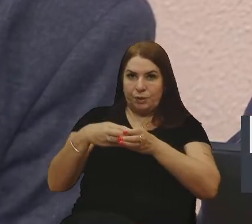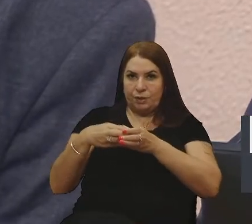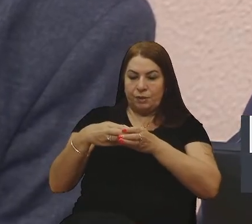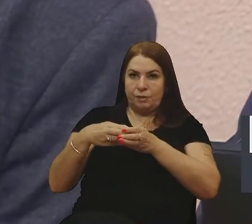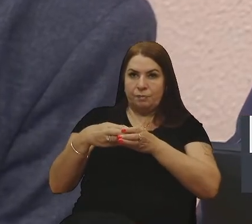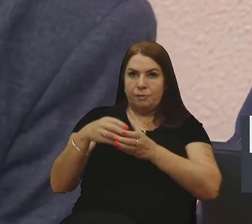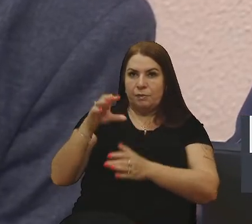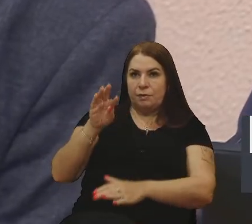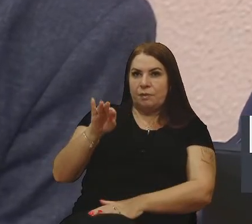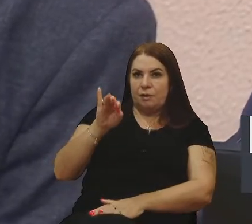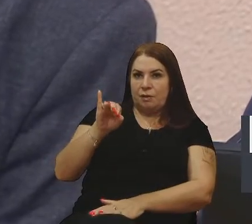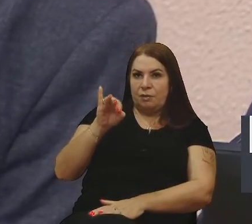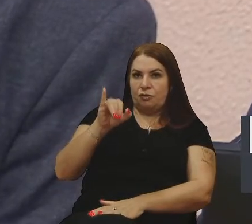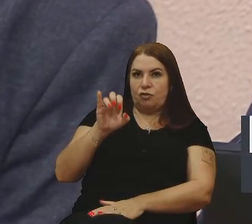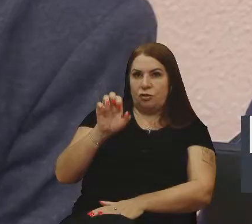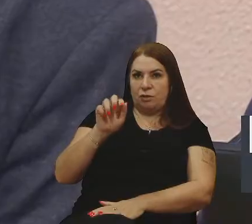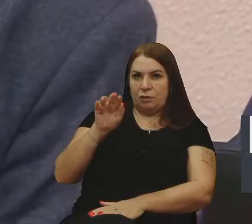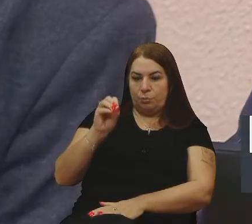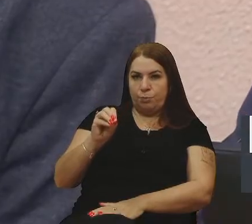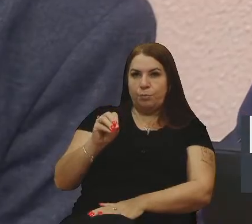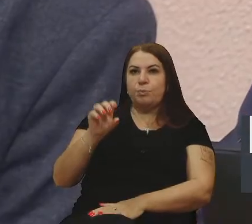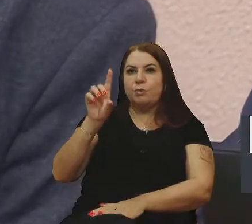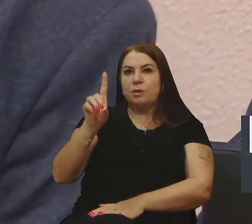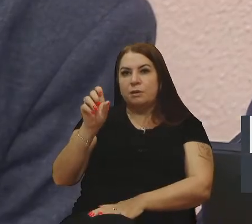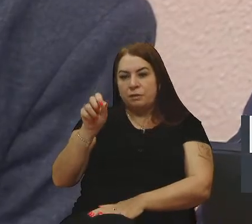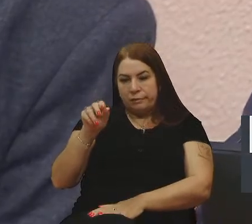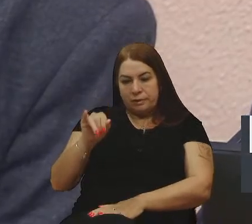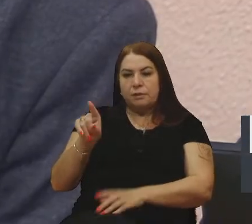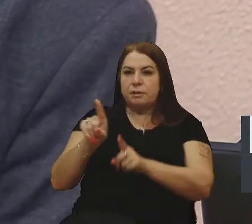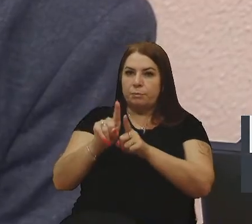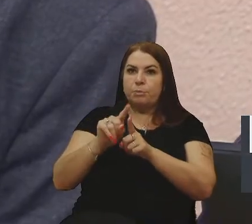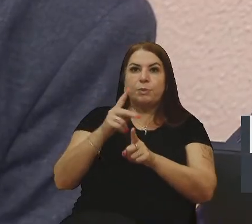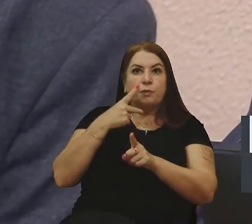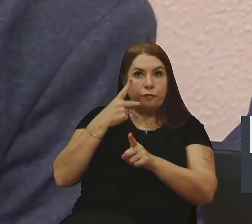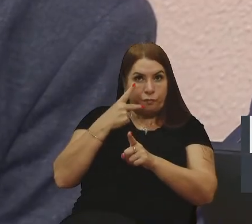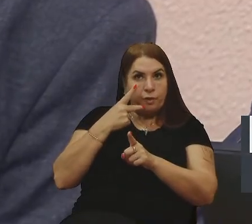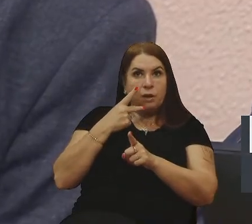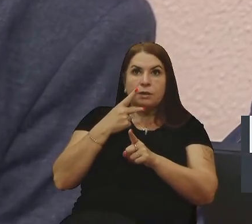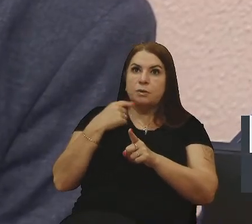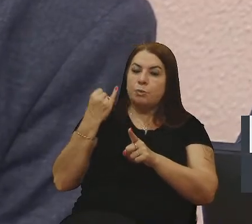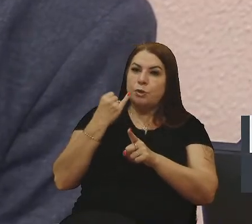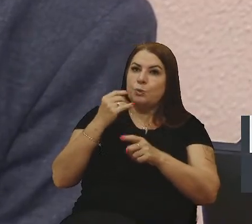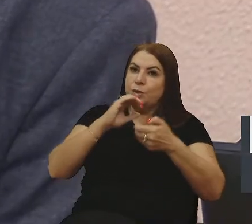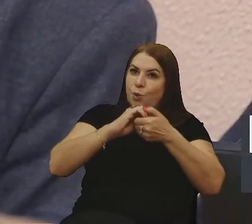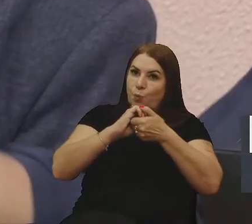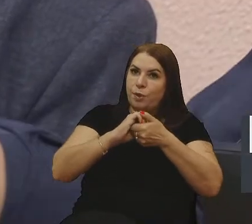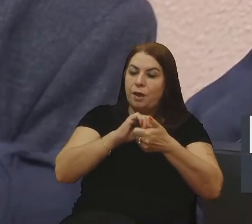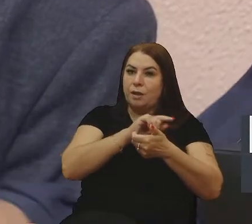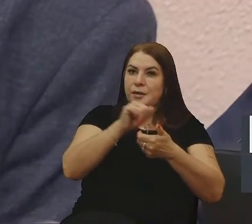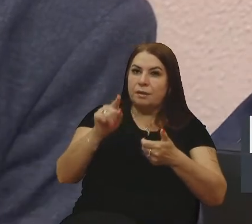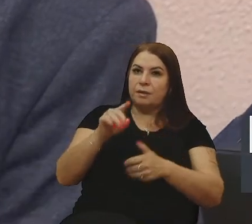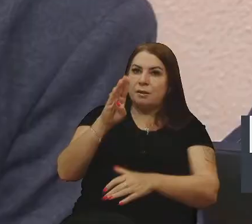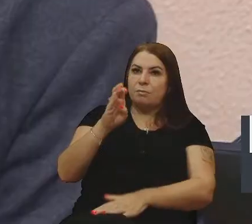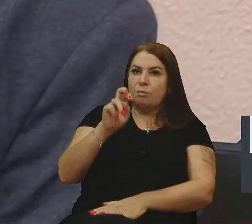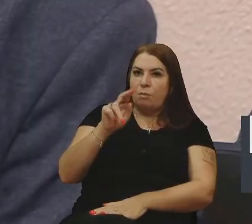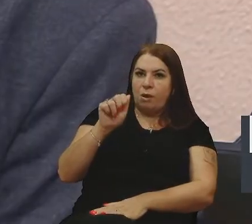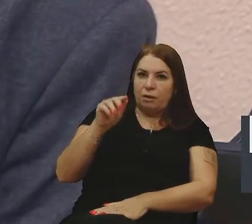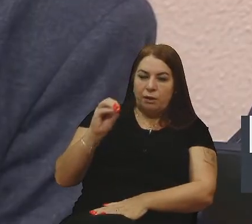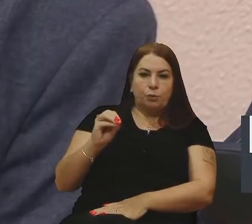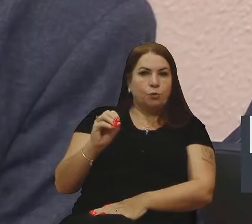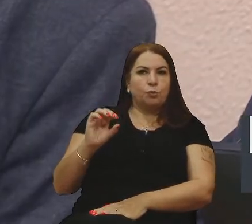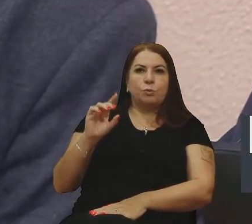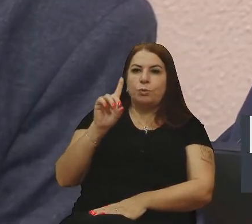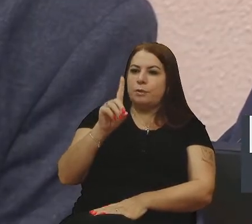o Tiepo, Silvio Tiepo, também a Dani está aqui. Eu faço questão de saudar todos que estão aqui, inclusive o Bernardo, a Dani, todos que